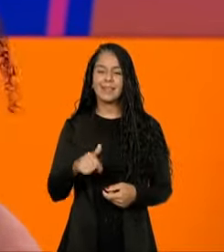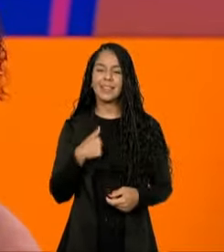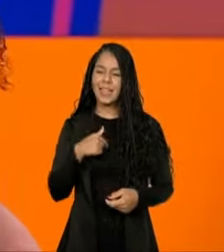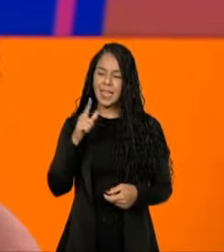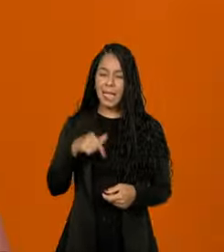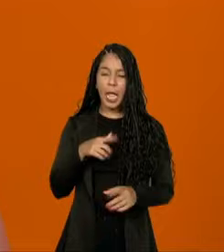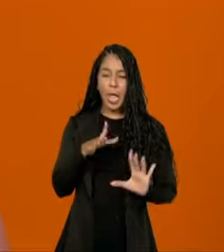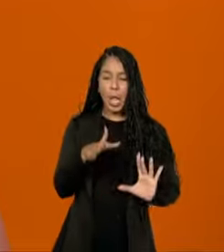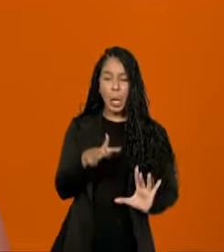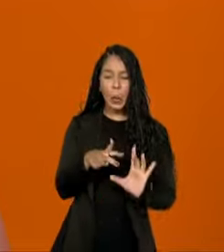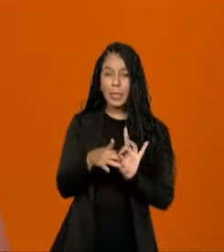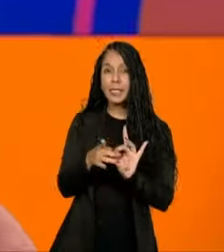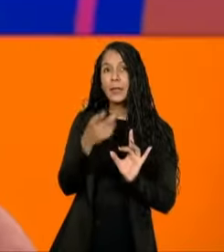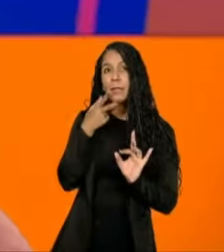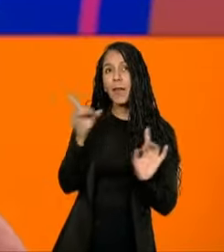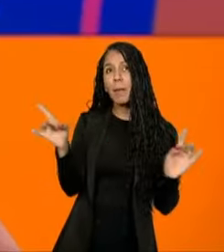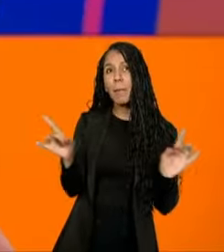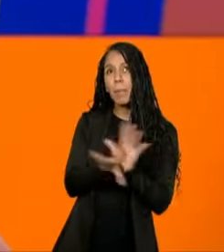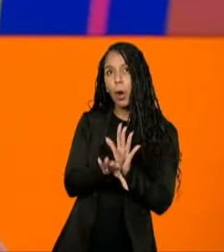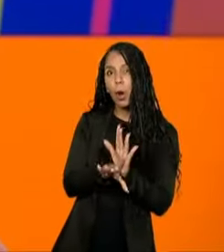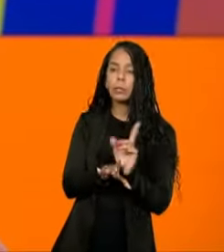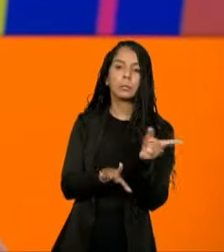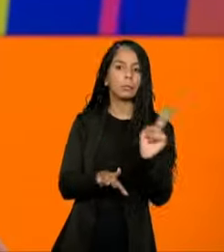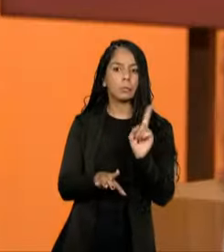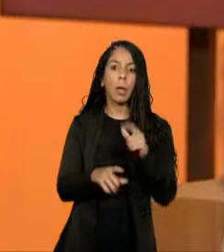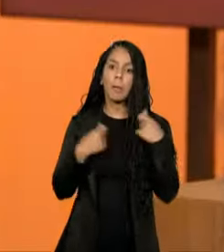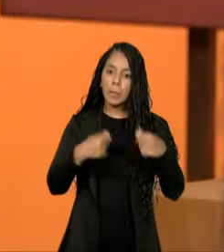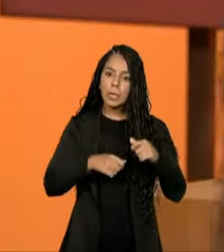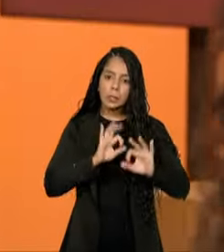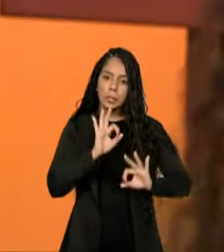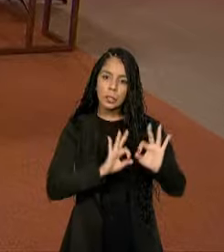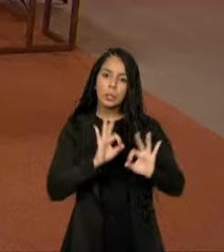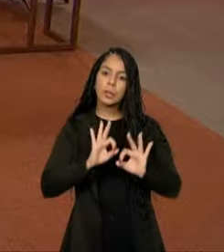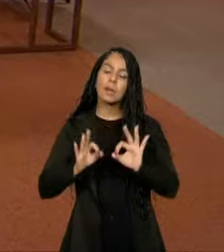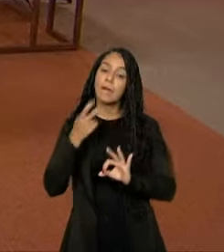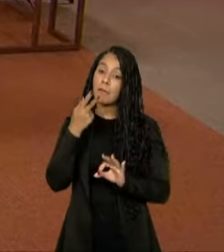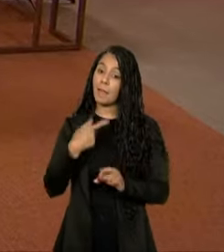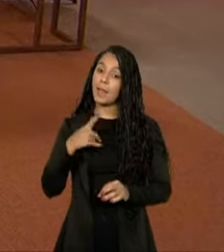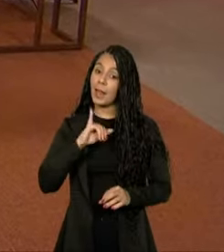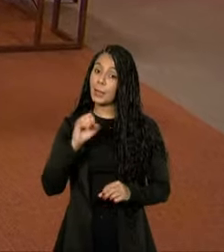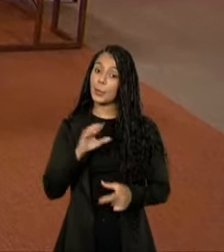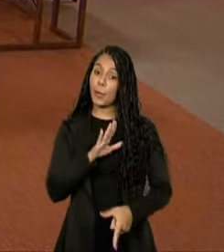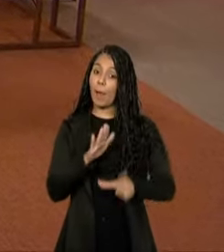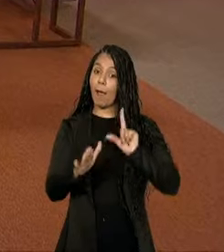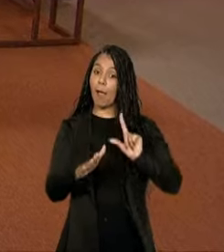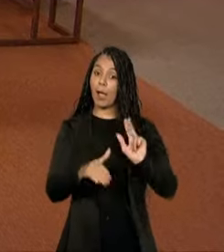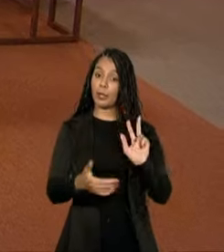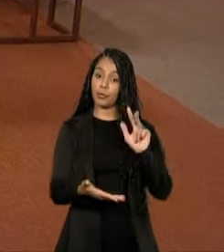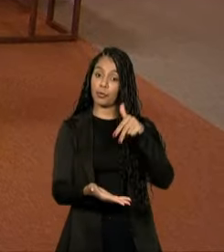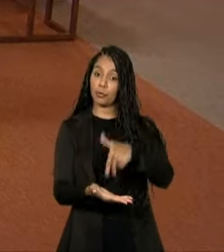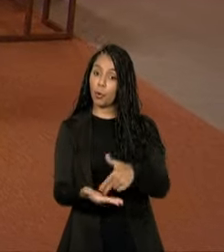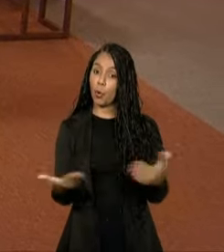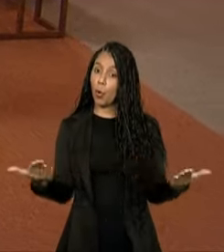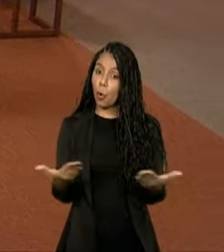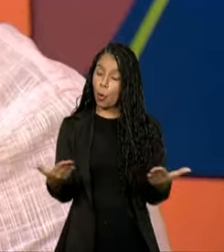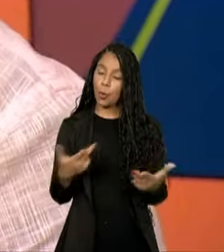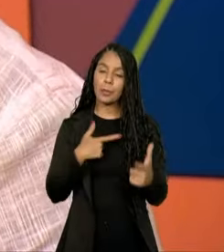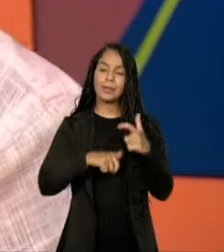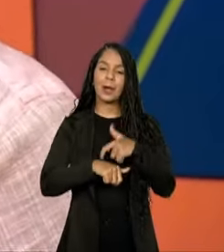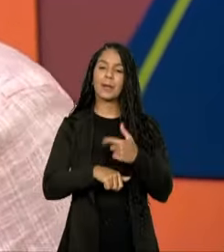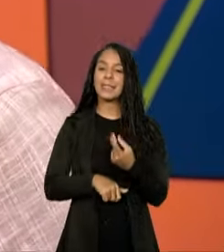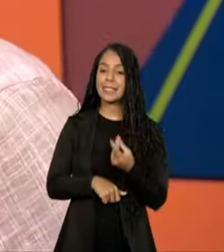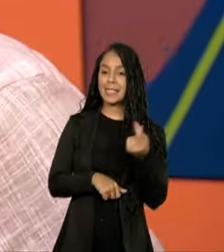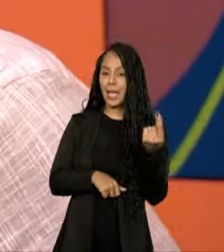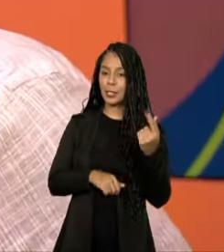que parece que já nasce pronta, né? Não existe. Não. Eu ia falar, antes de vir para cá hoje, e na hora que eu saí